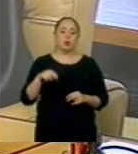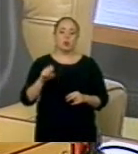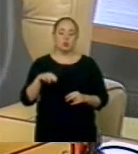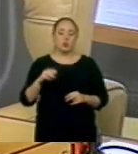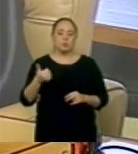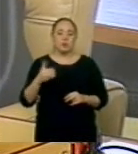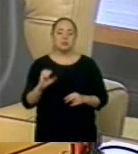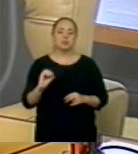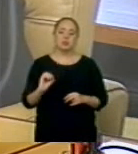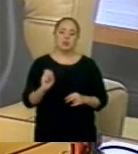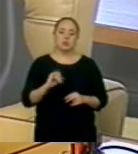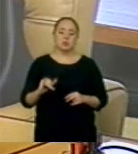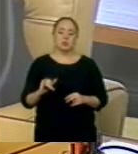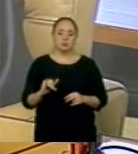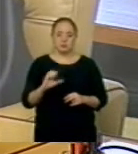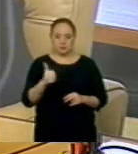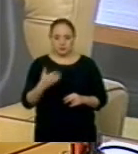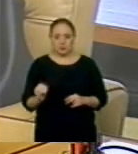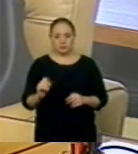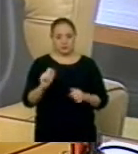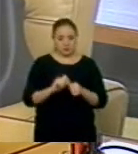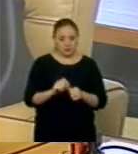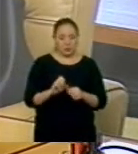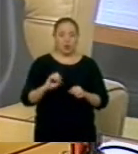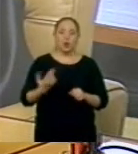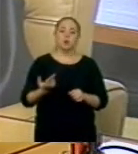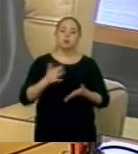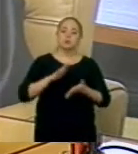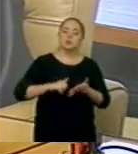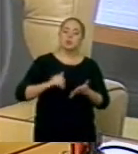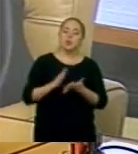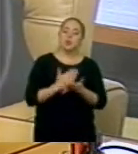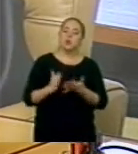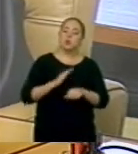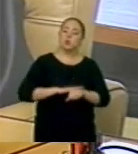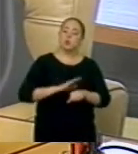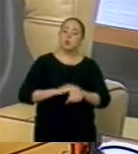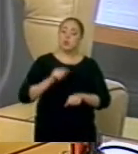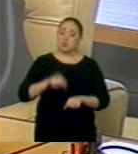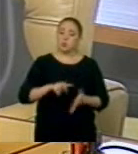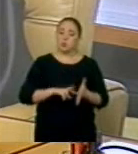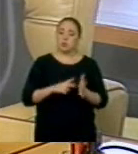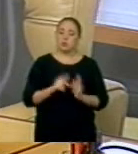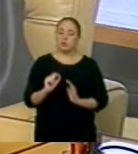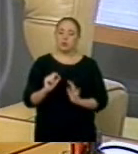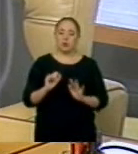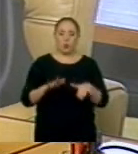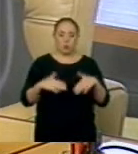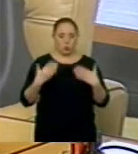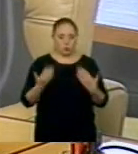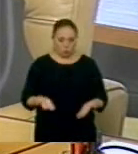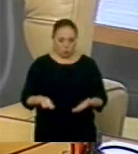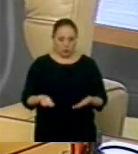infração está sendo praticada ou do seu exaurimento nas demais situações, isto é, quando